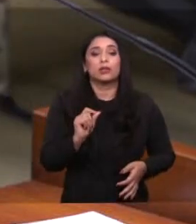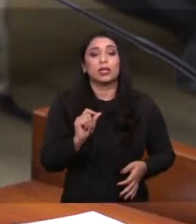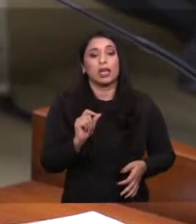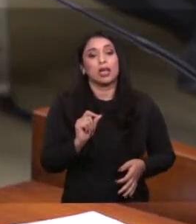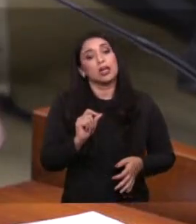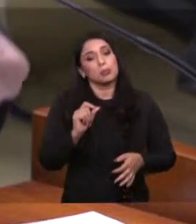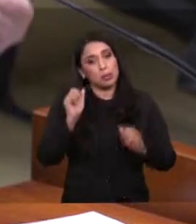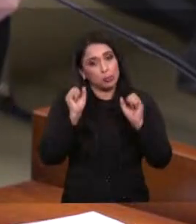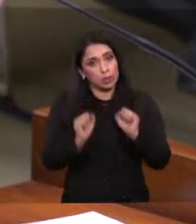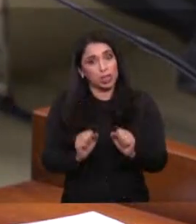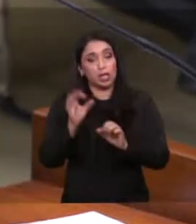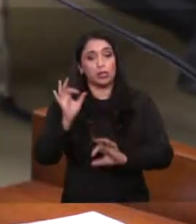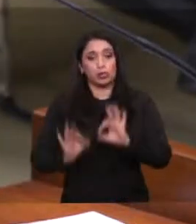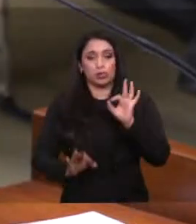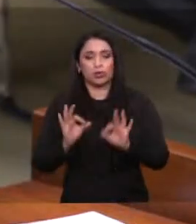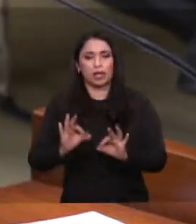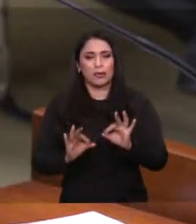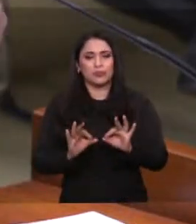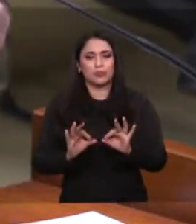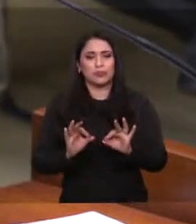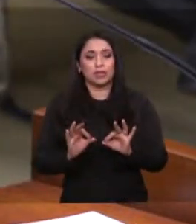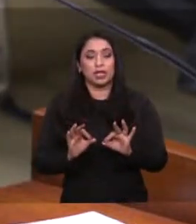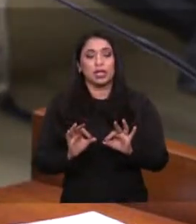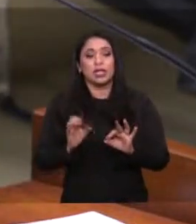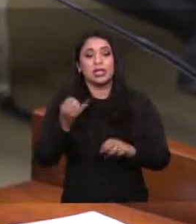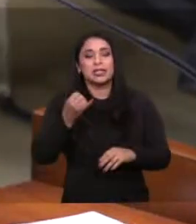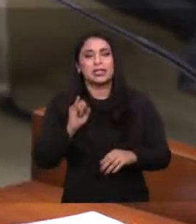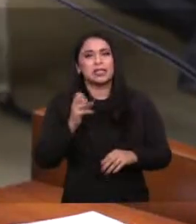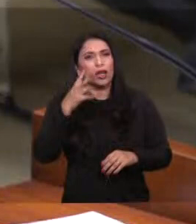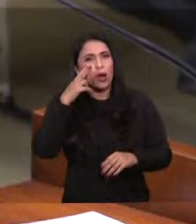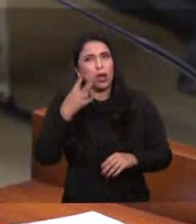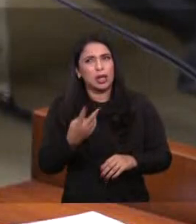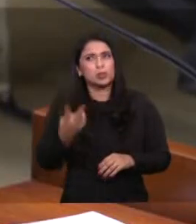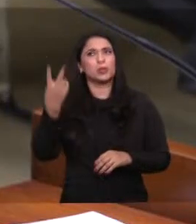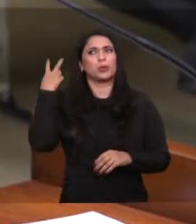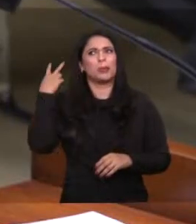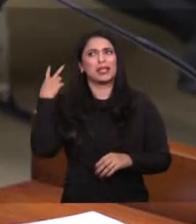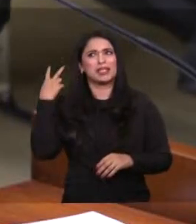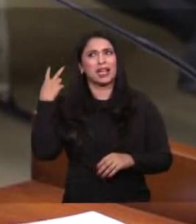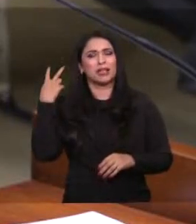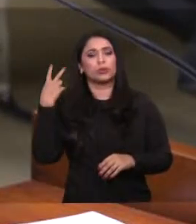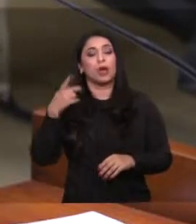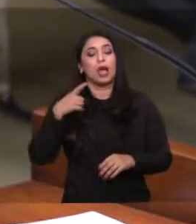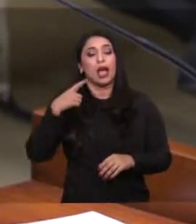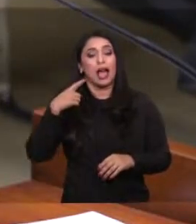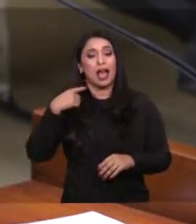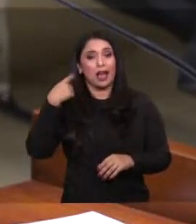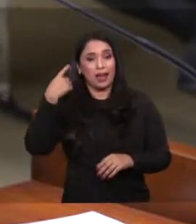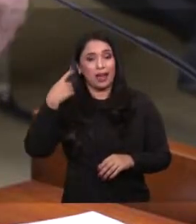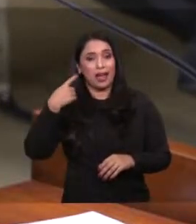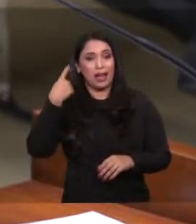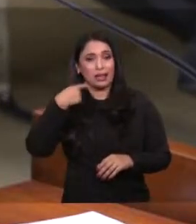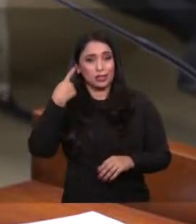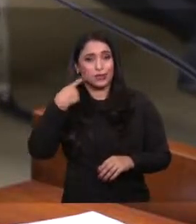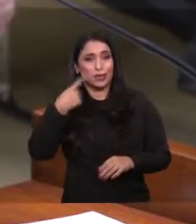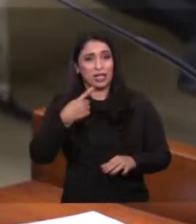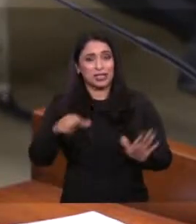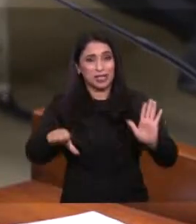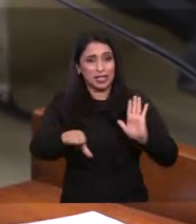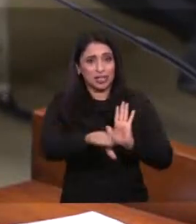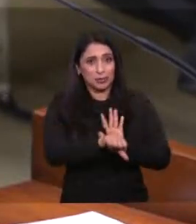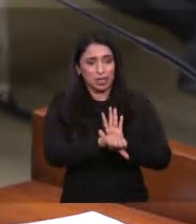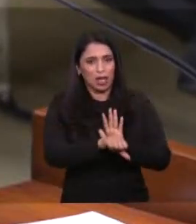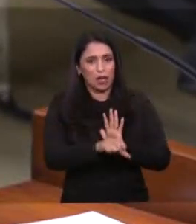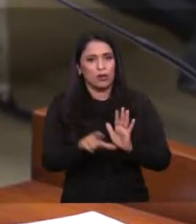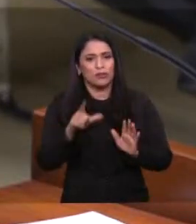jurisdição. Se voltarmos no tempo, veremos que, no passado, a advocacia criminal brasileira questionava a